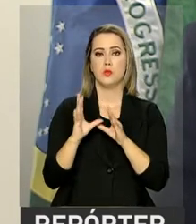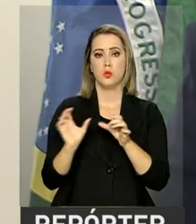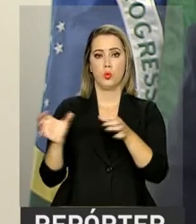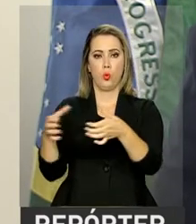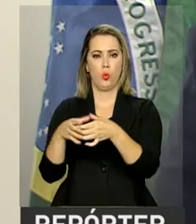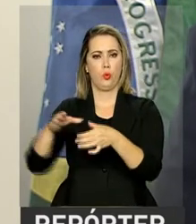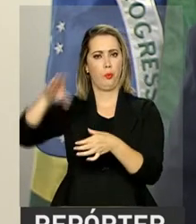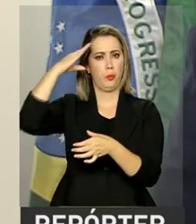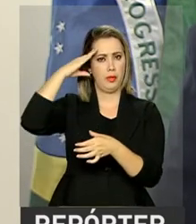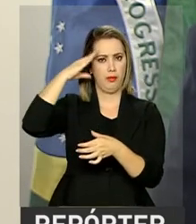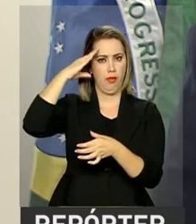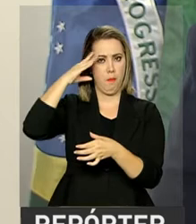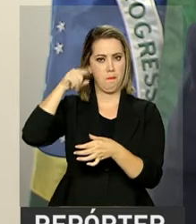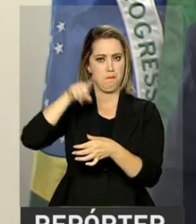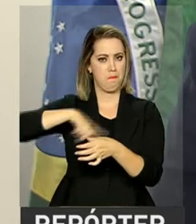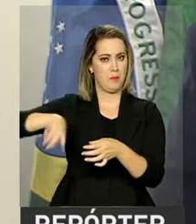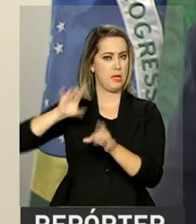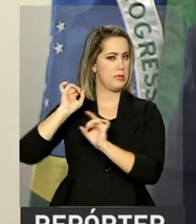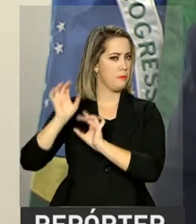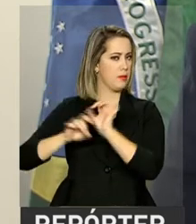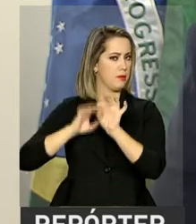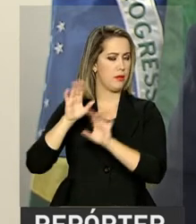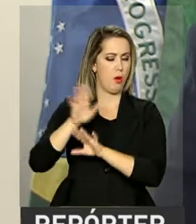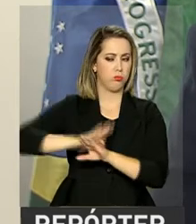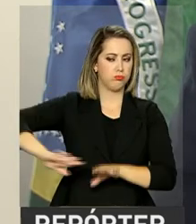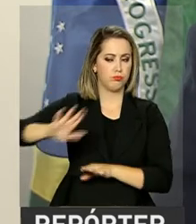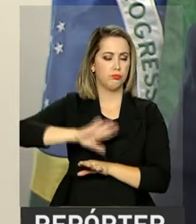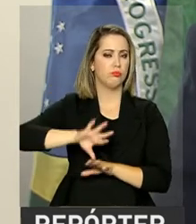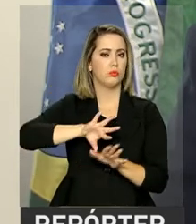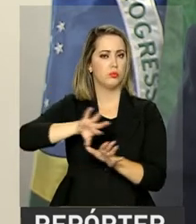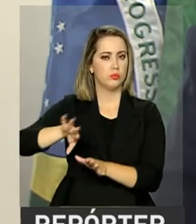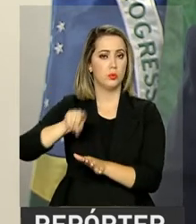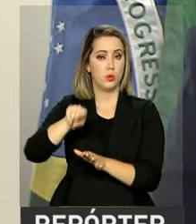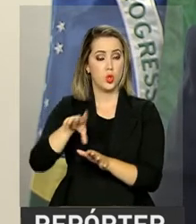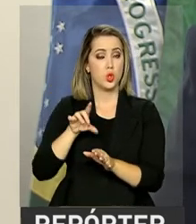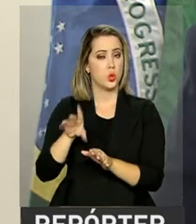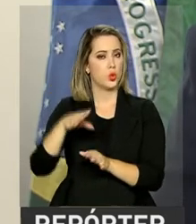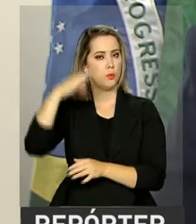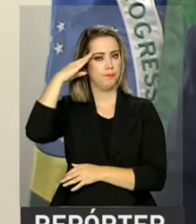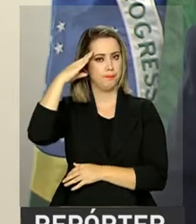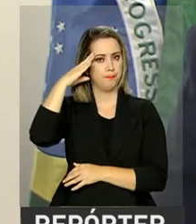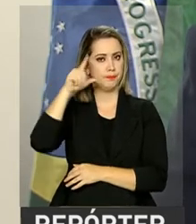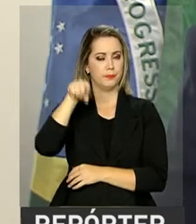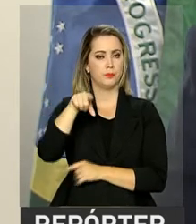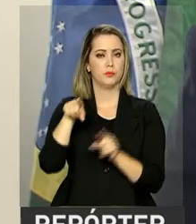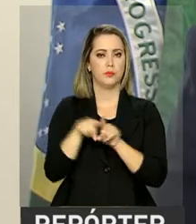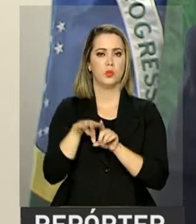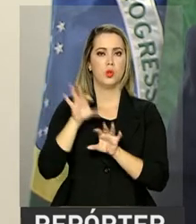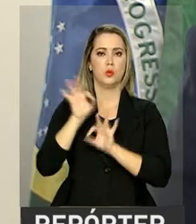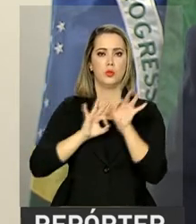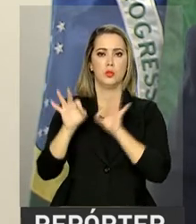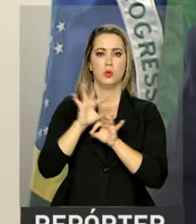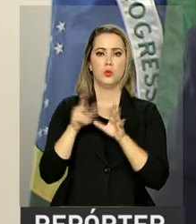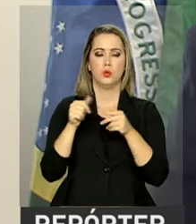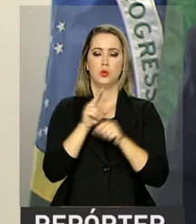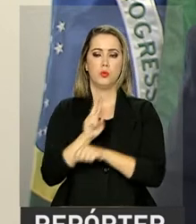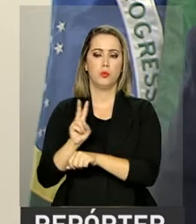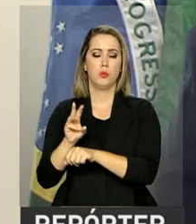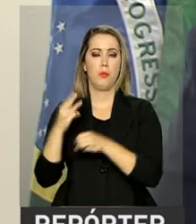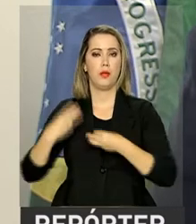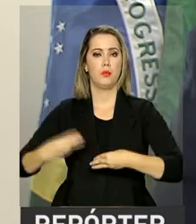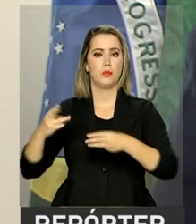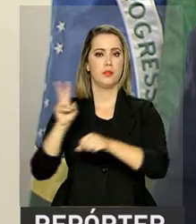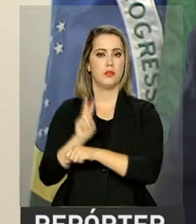militar em cima de uma banda que é utilizada para serviço militar será feito todo pelo ministério da defesa e